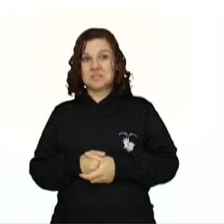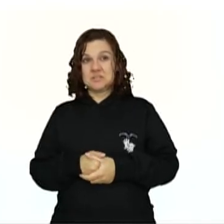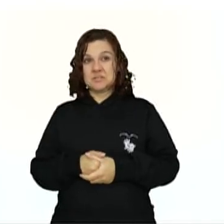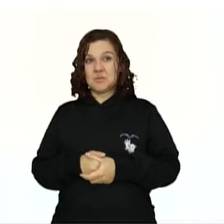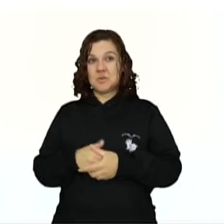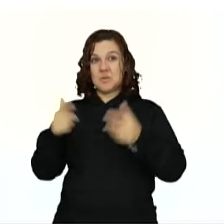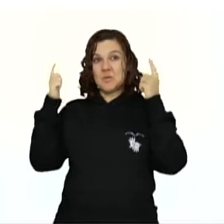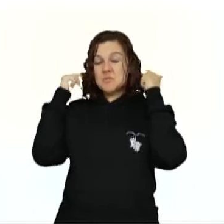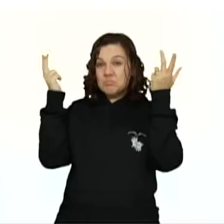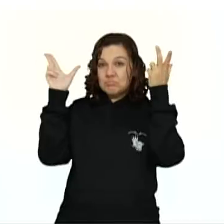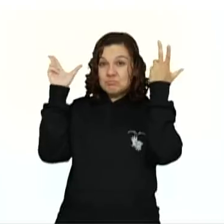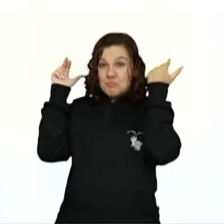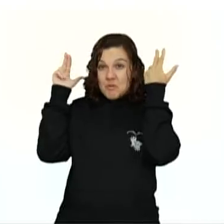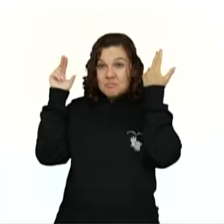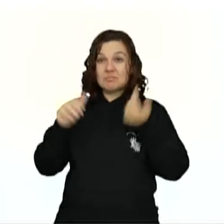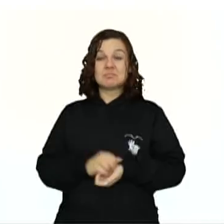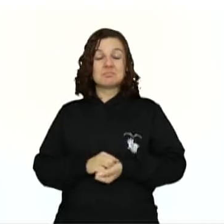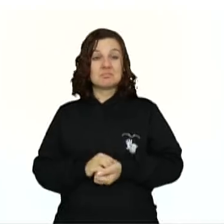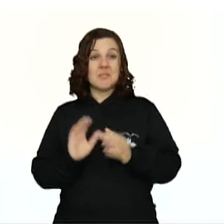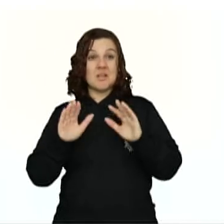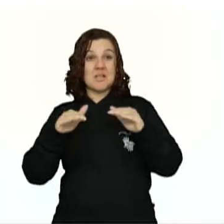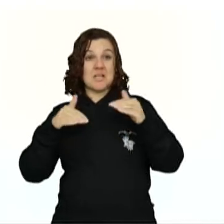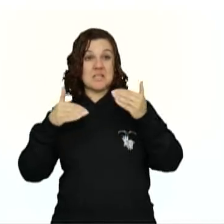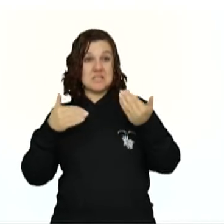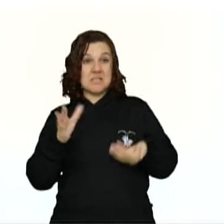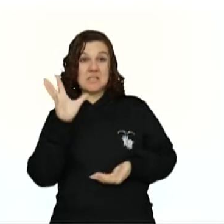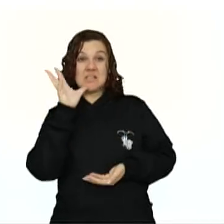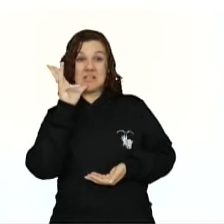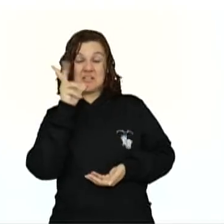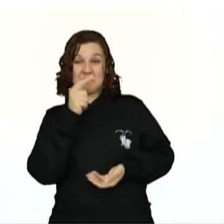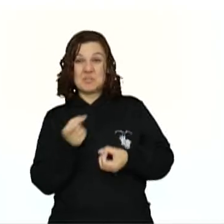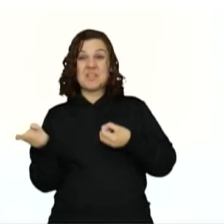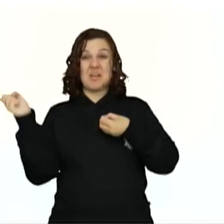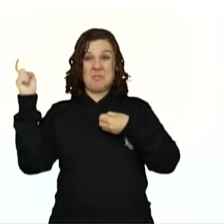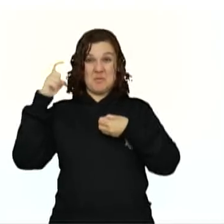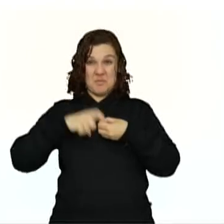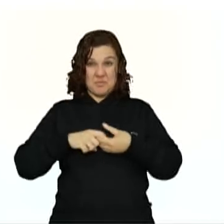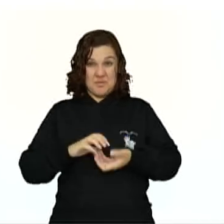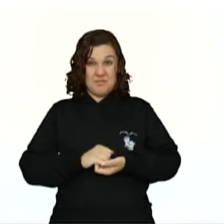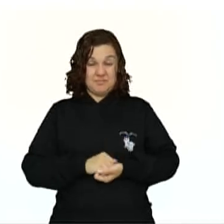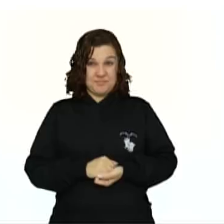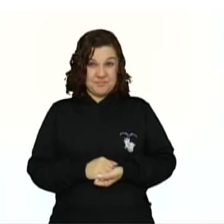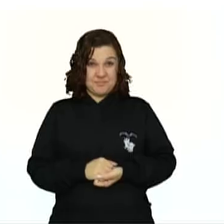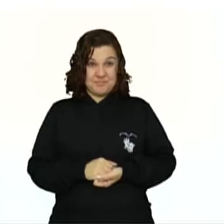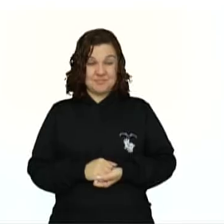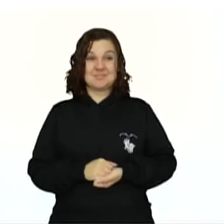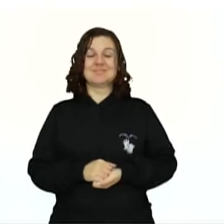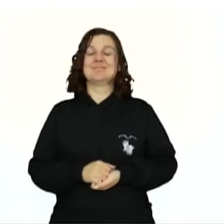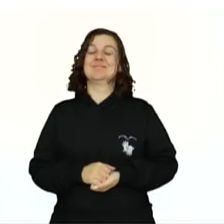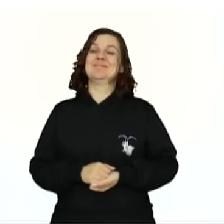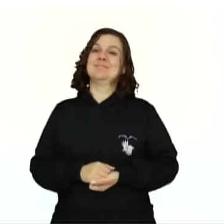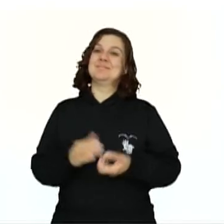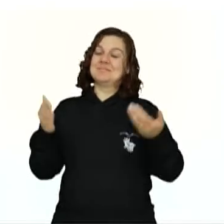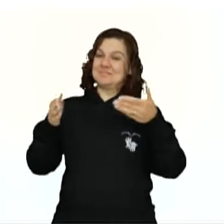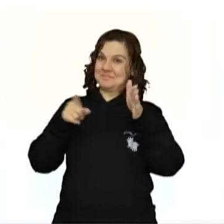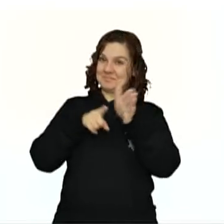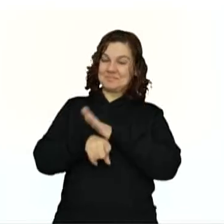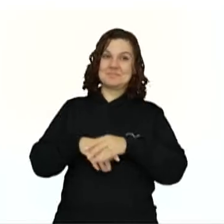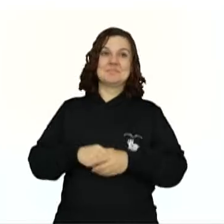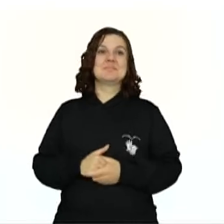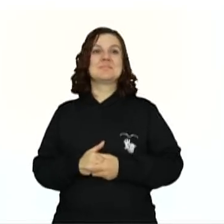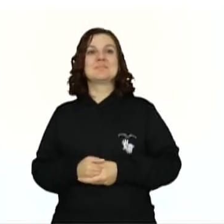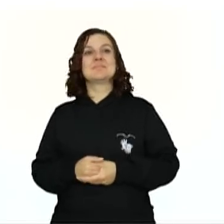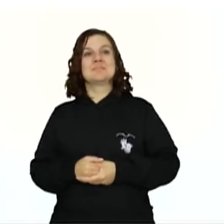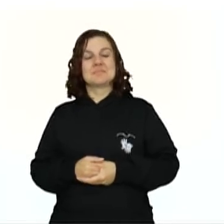nós no seu coelhinho. Será que ela vai demorar muito para voltar? Vamos para a questão?